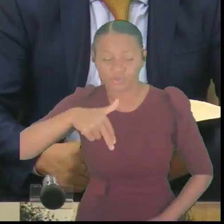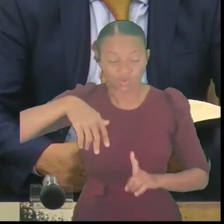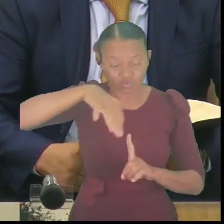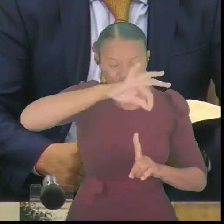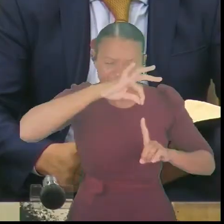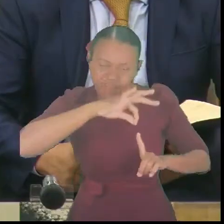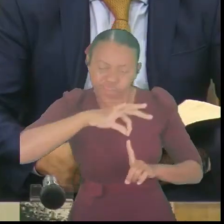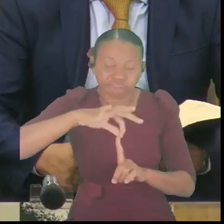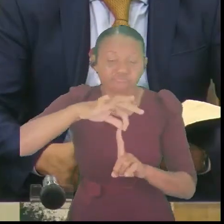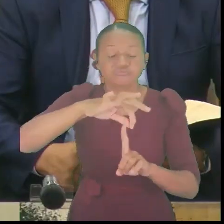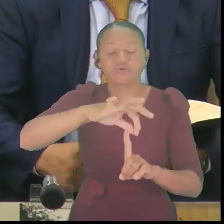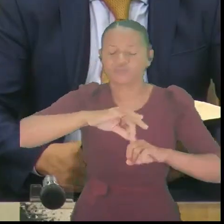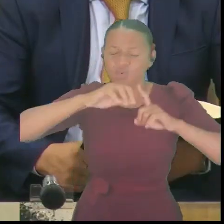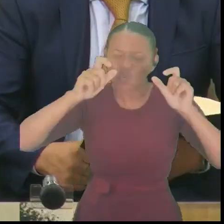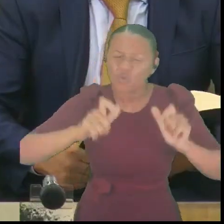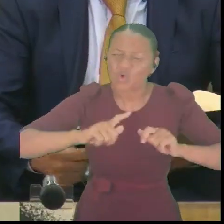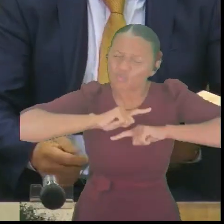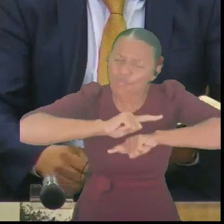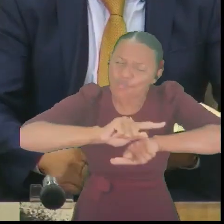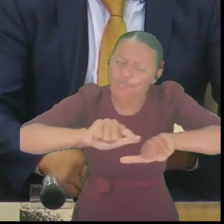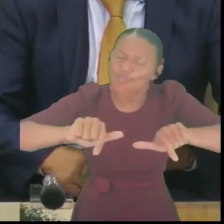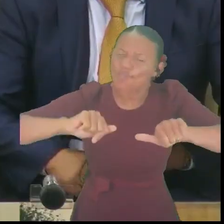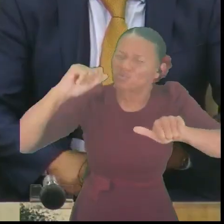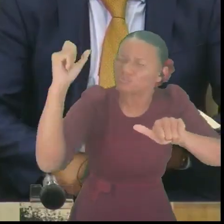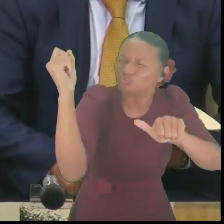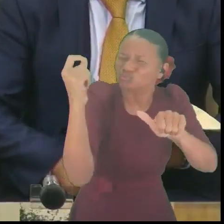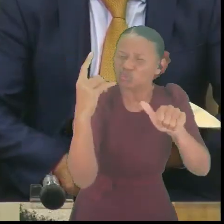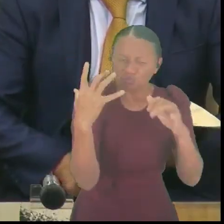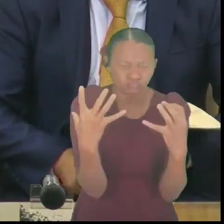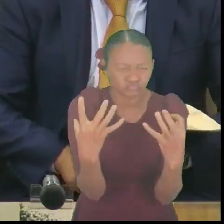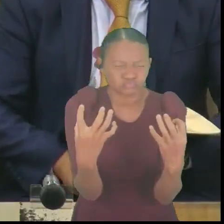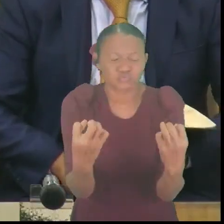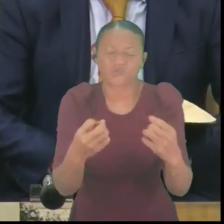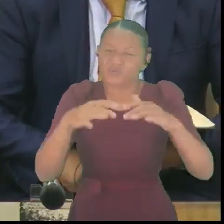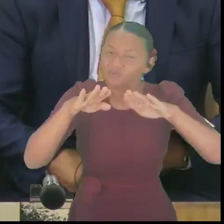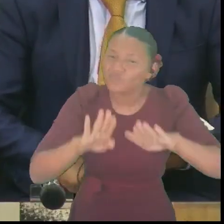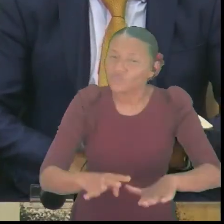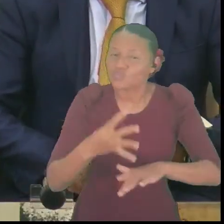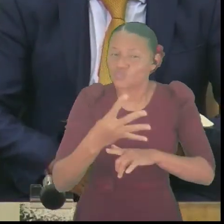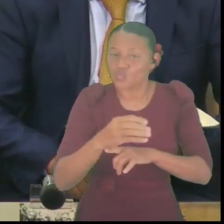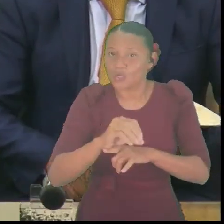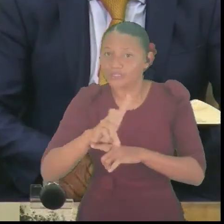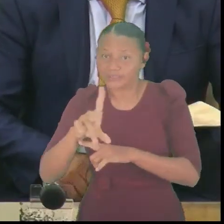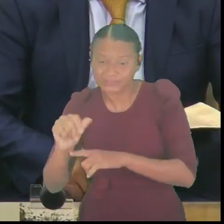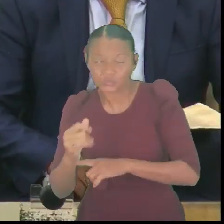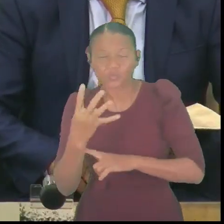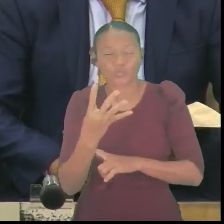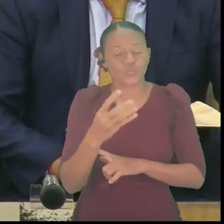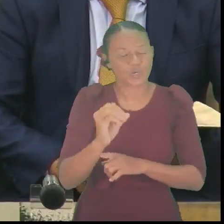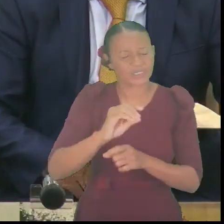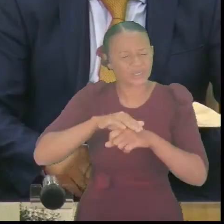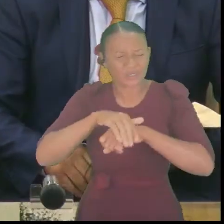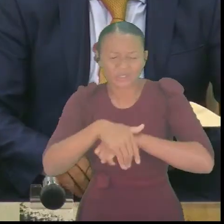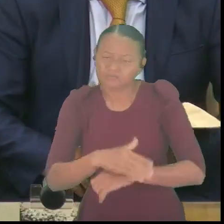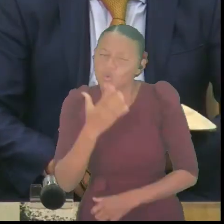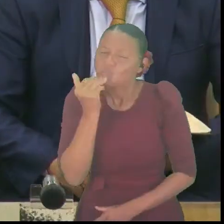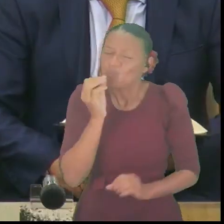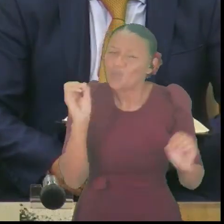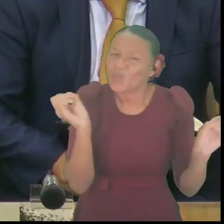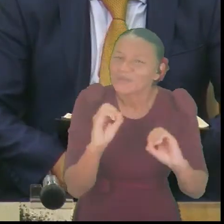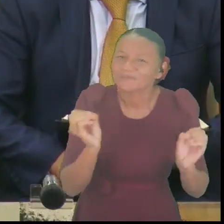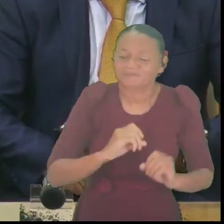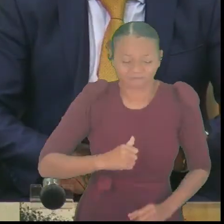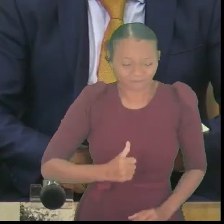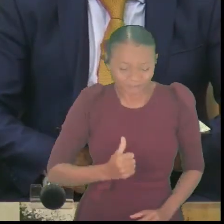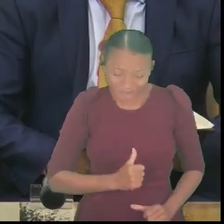o deserto da Judeia, onde passou 40 dias e 40 noites em jejum e oração na presença do Senhor, e